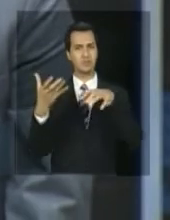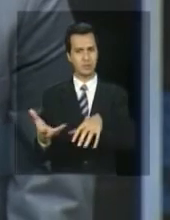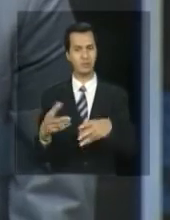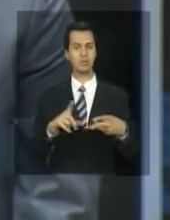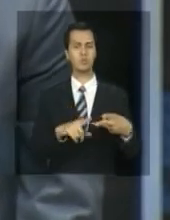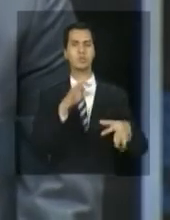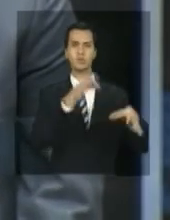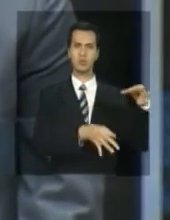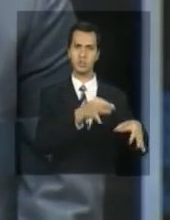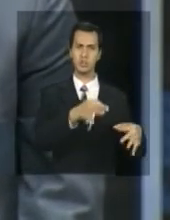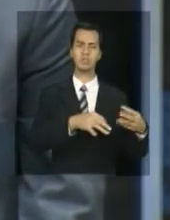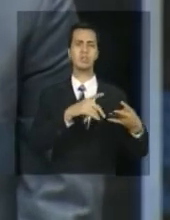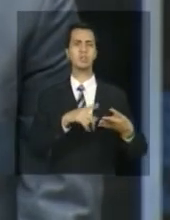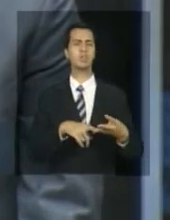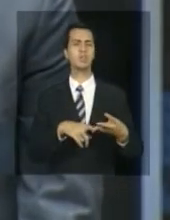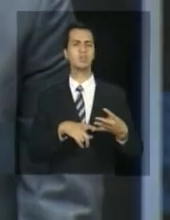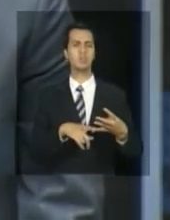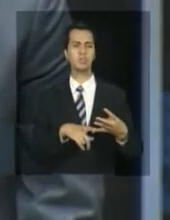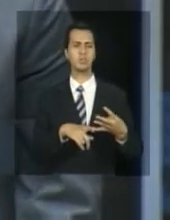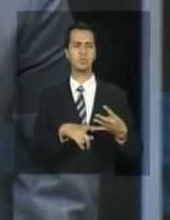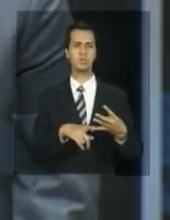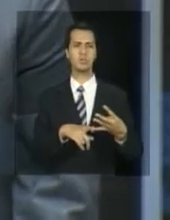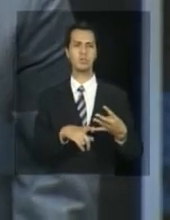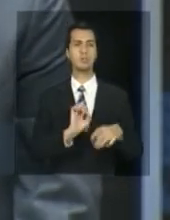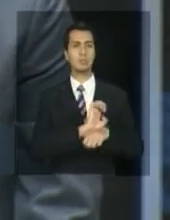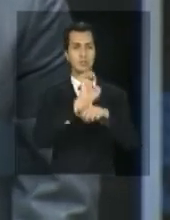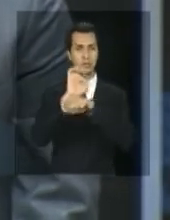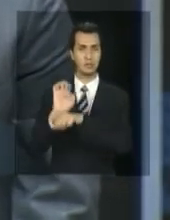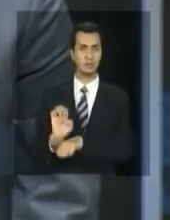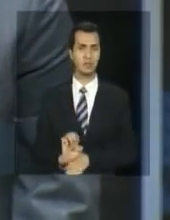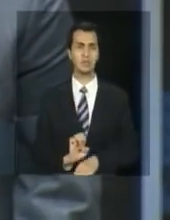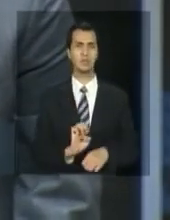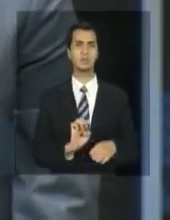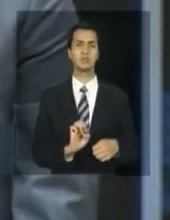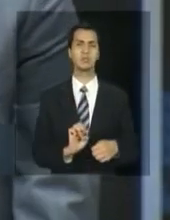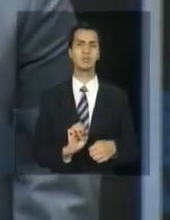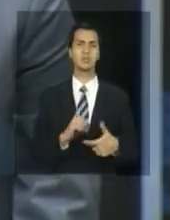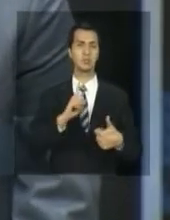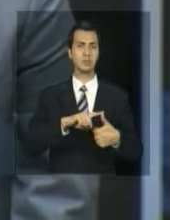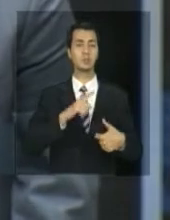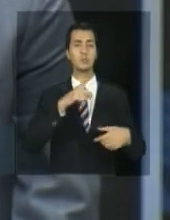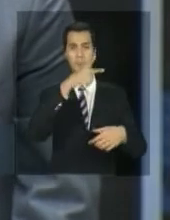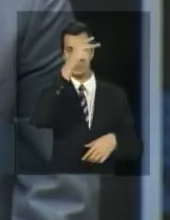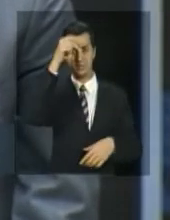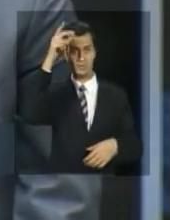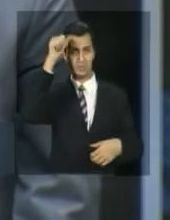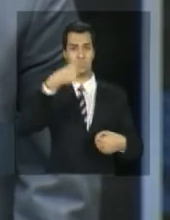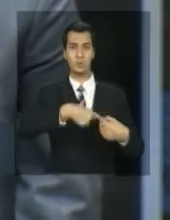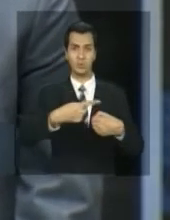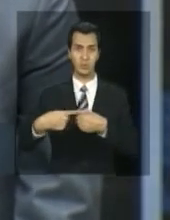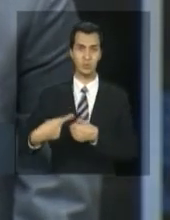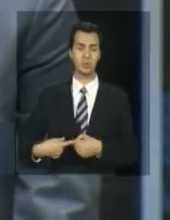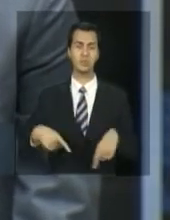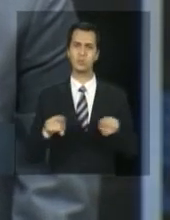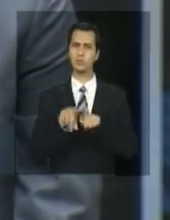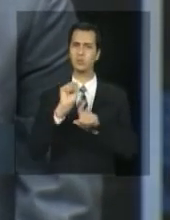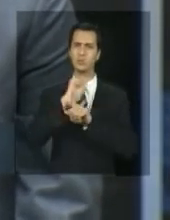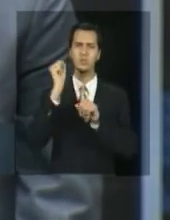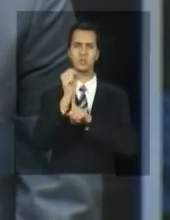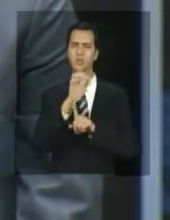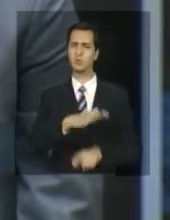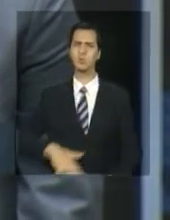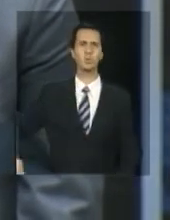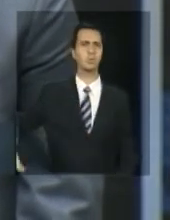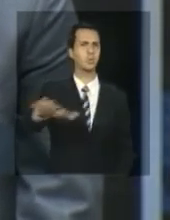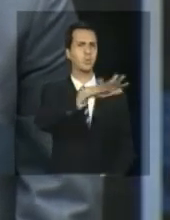do judiciário, dos governos estaduais, municipais e de toda a